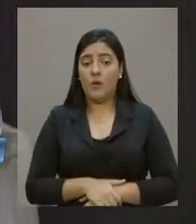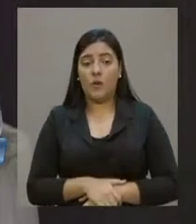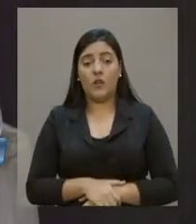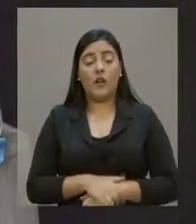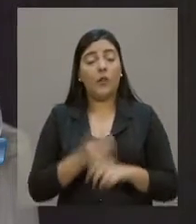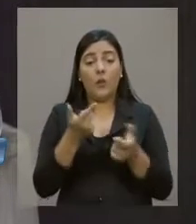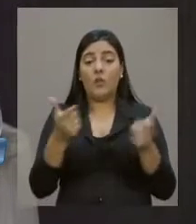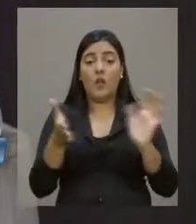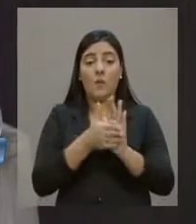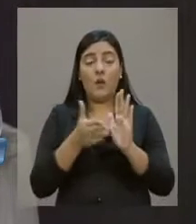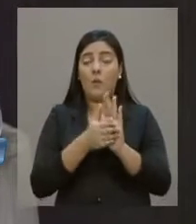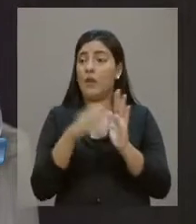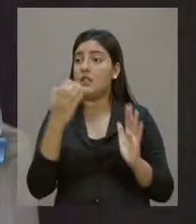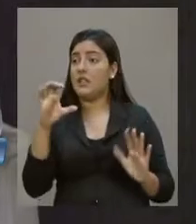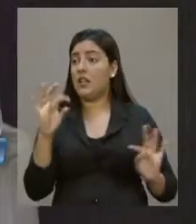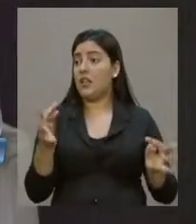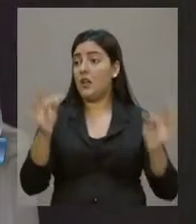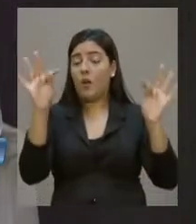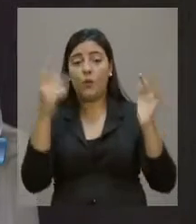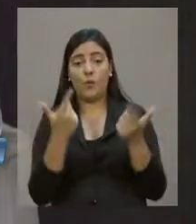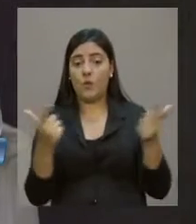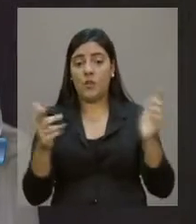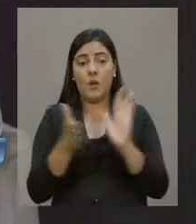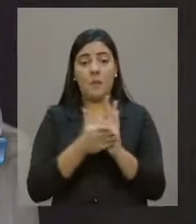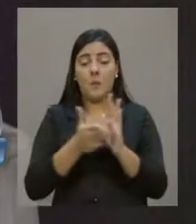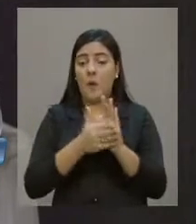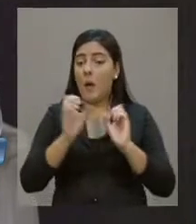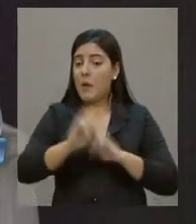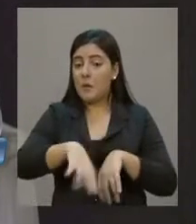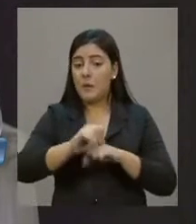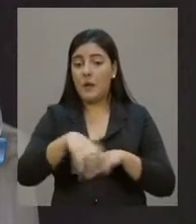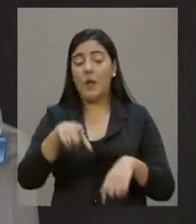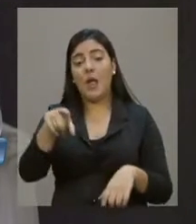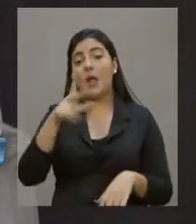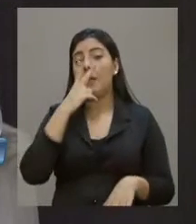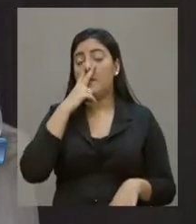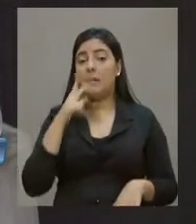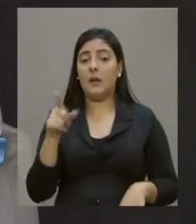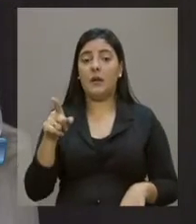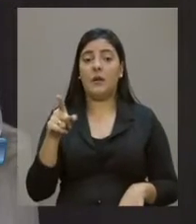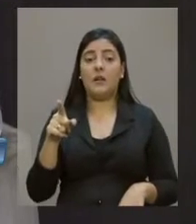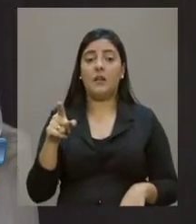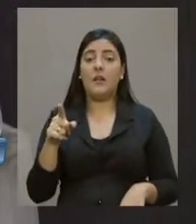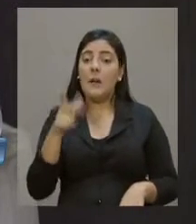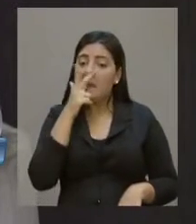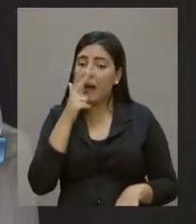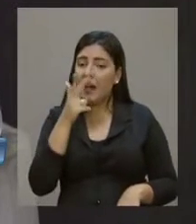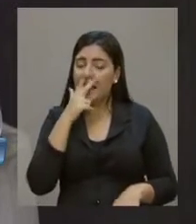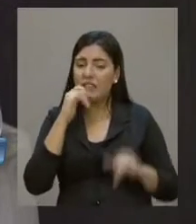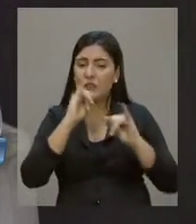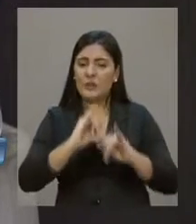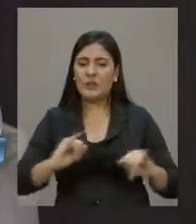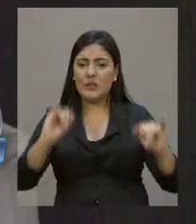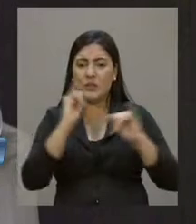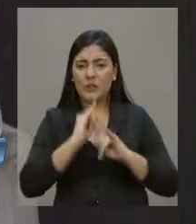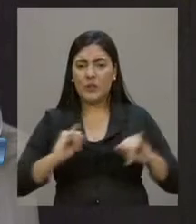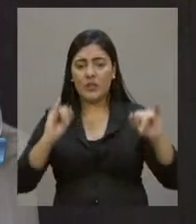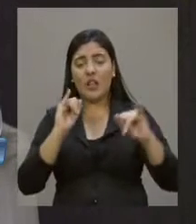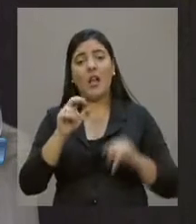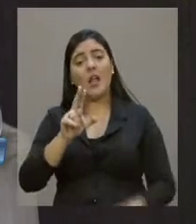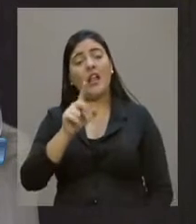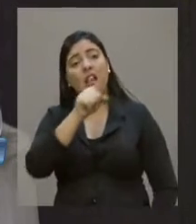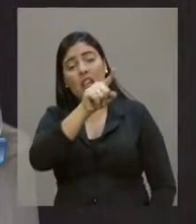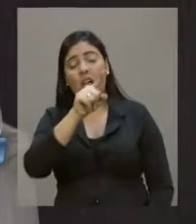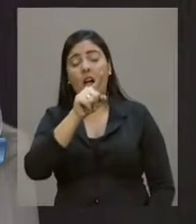não tem proposta para a ciência e tecnologia, ele não tem proposta para a educação, ele aposta na permanente polêmica. O que aconteceu na Unilab foi